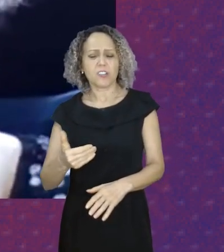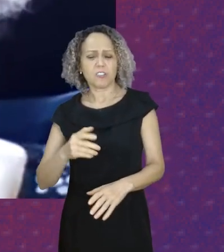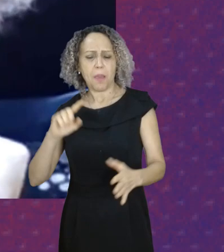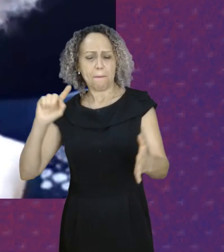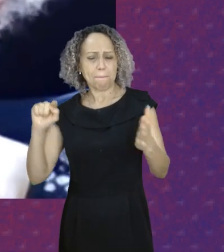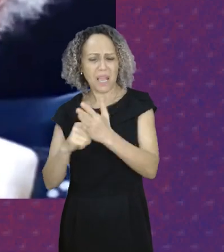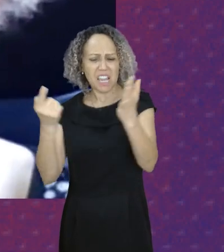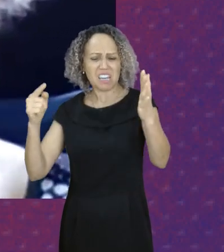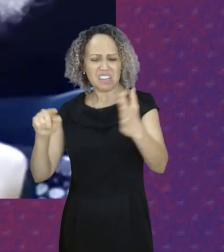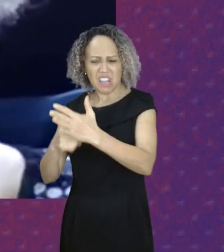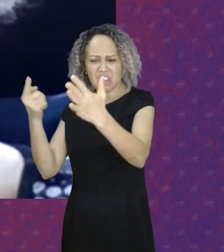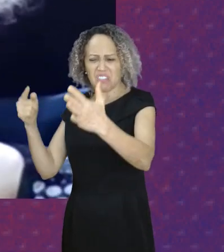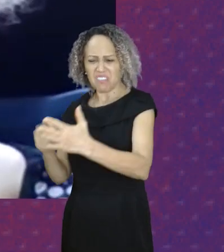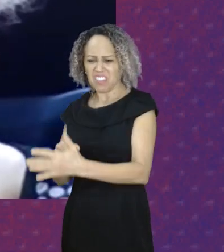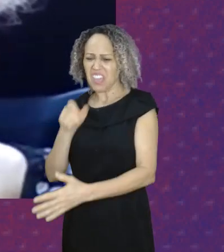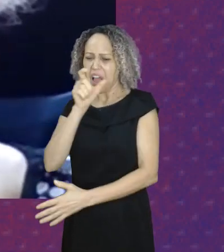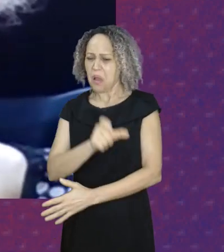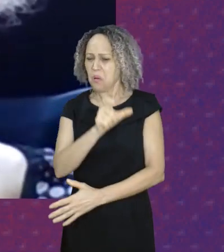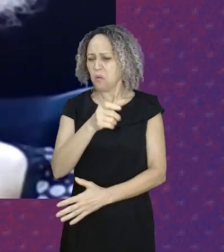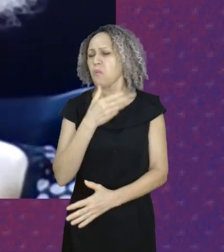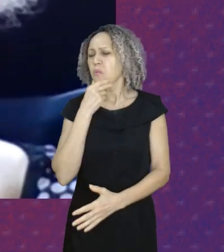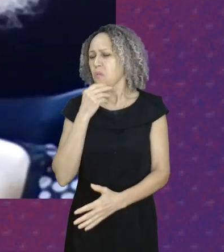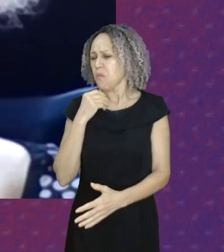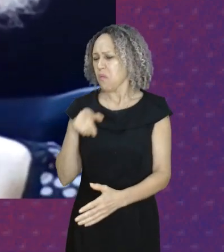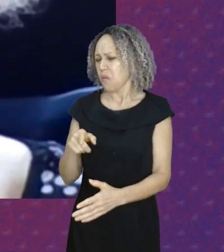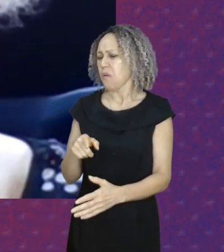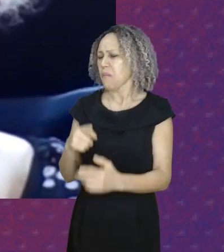De denunciar o agressor.